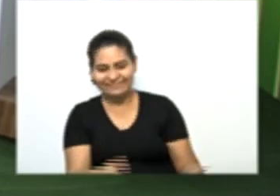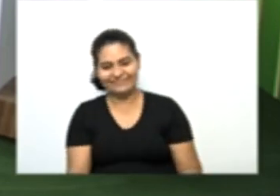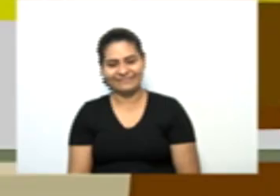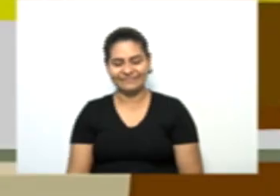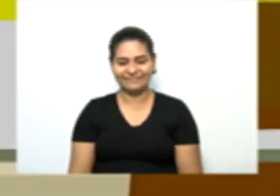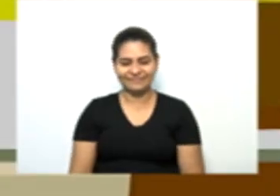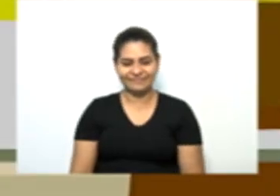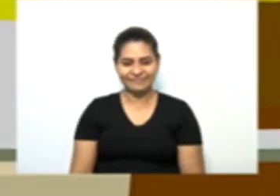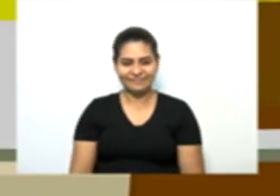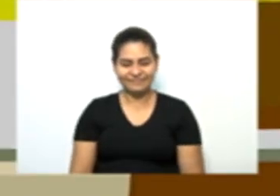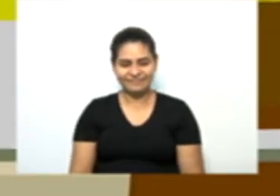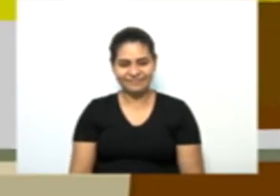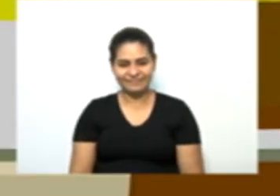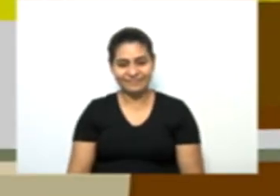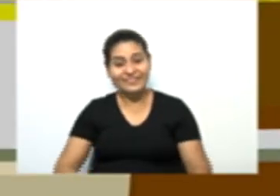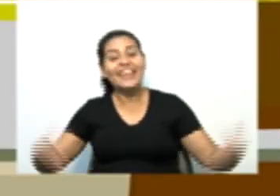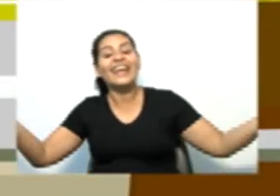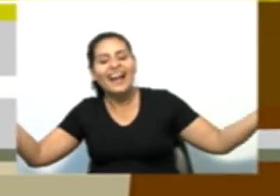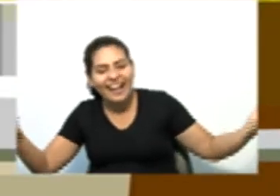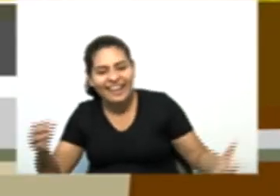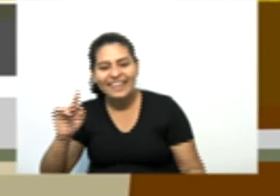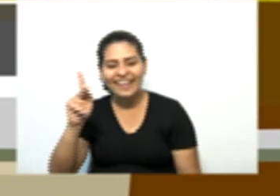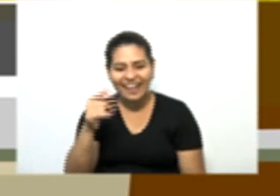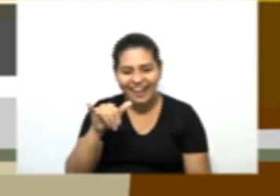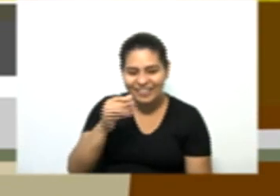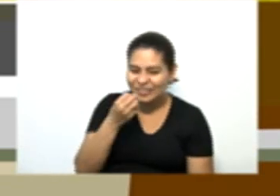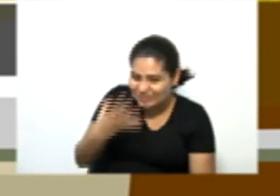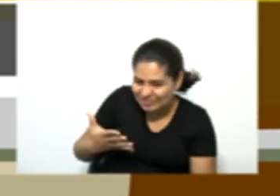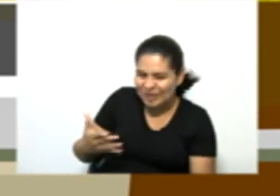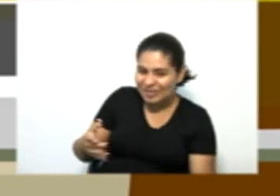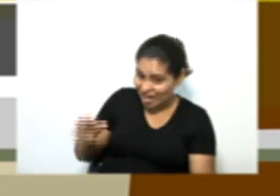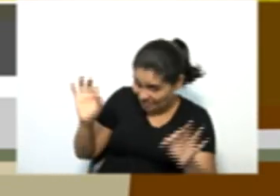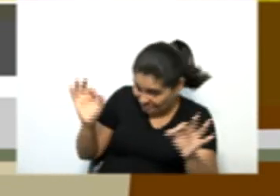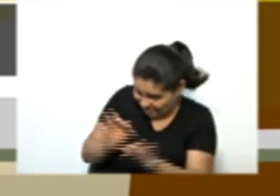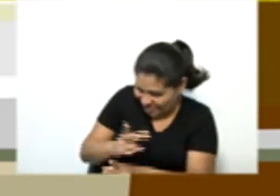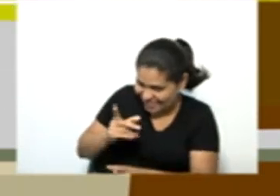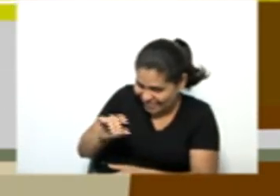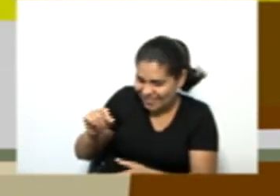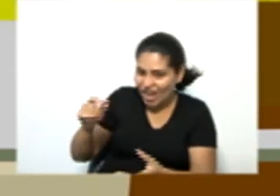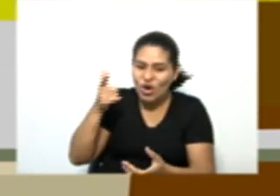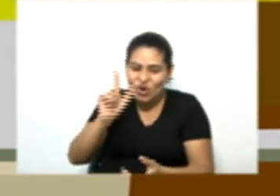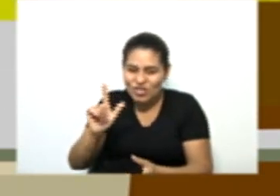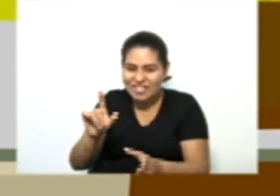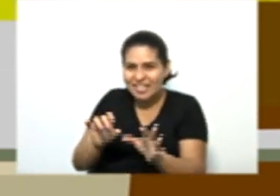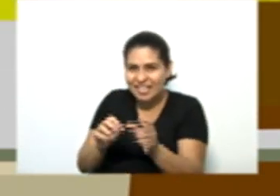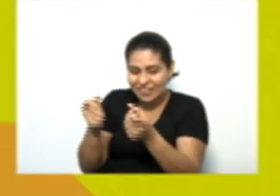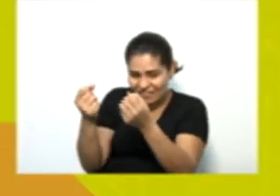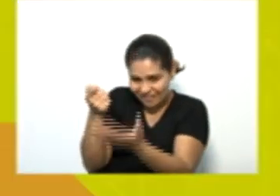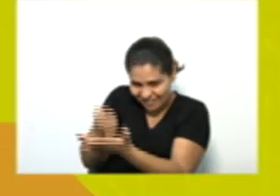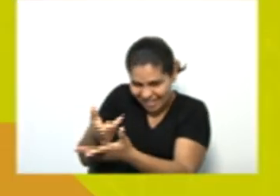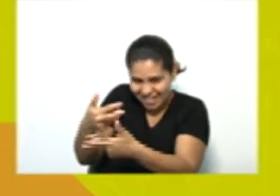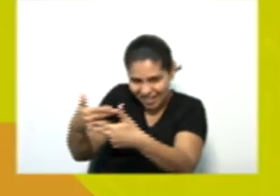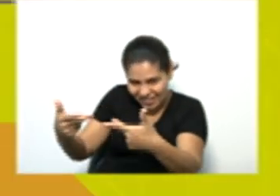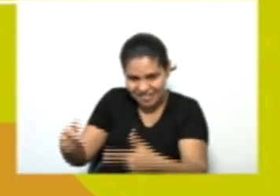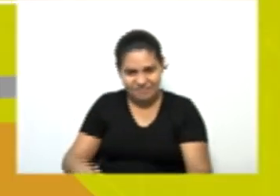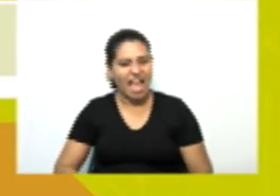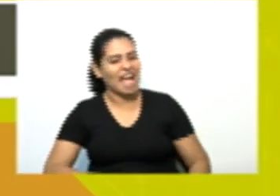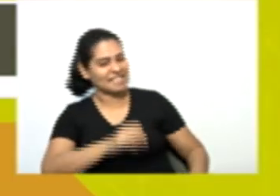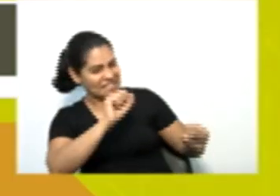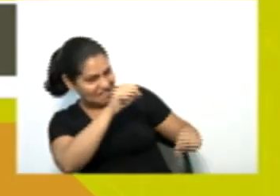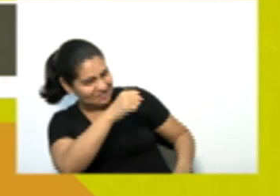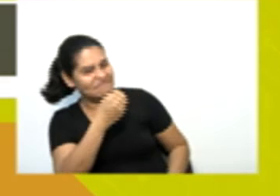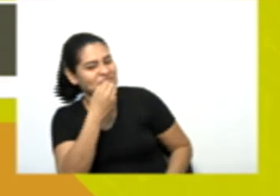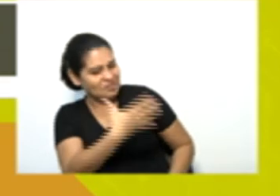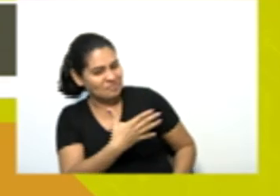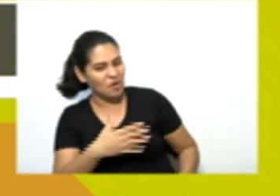voltamos. E aí, Rai, preparada para negociar e se relacionar com os clientes? Com certeza,